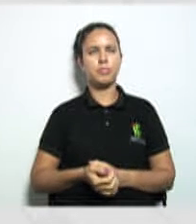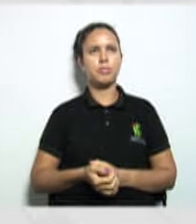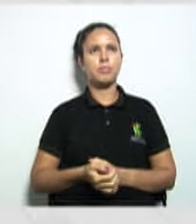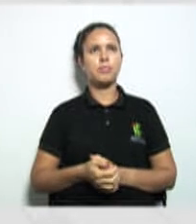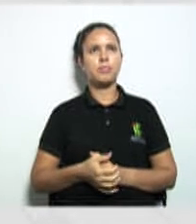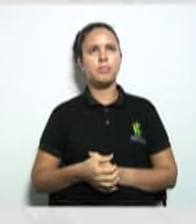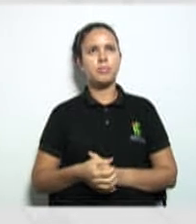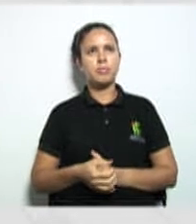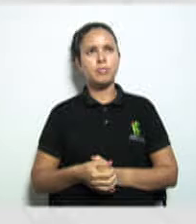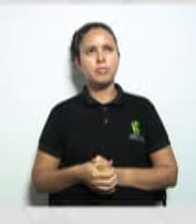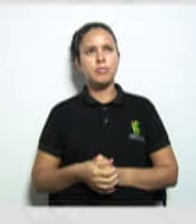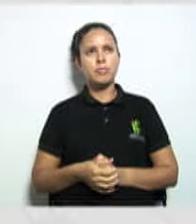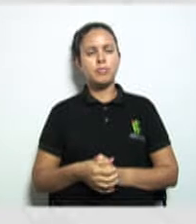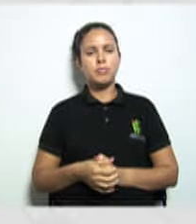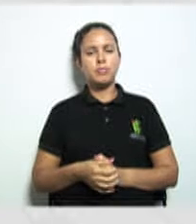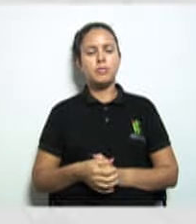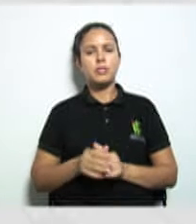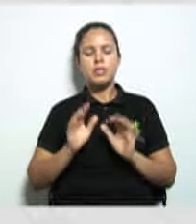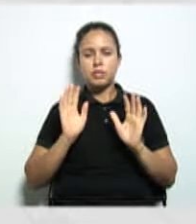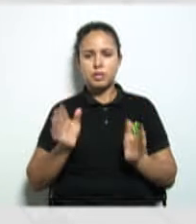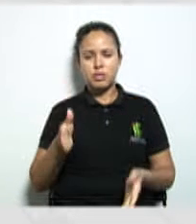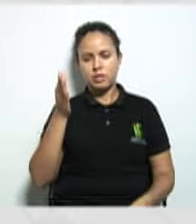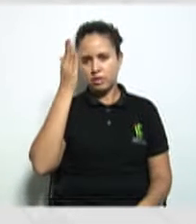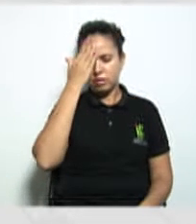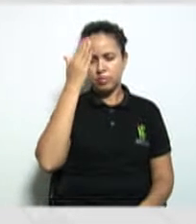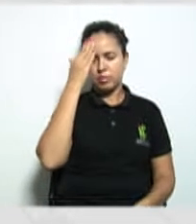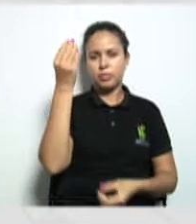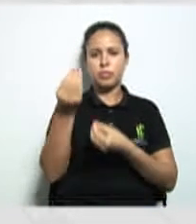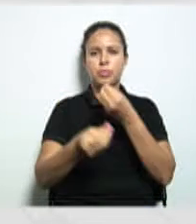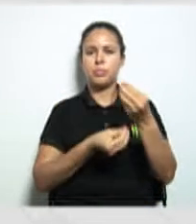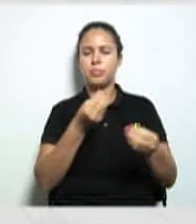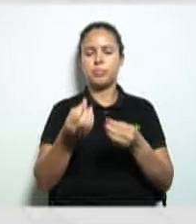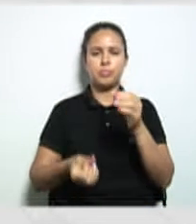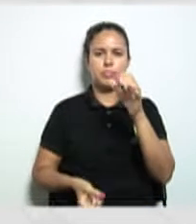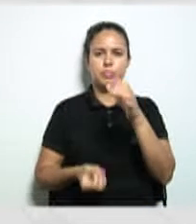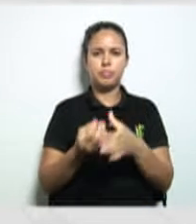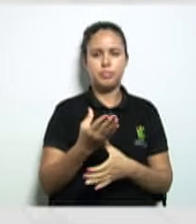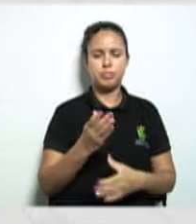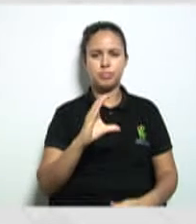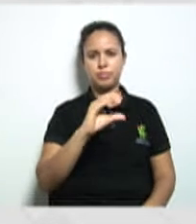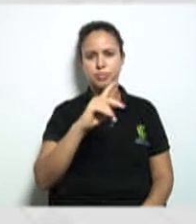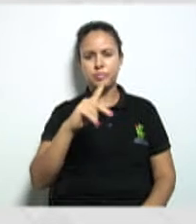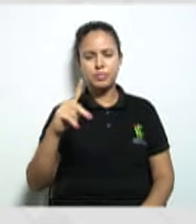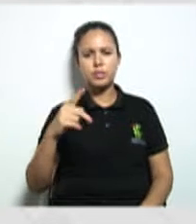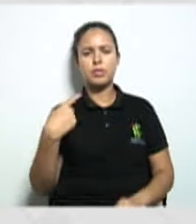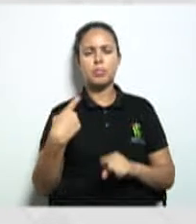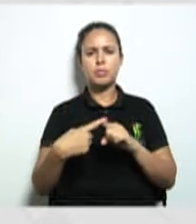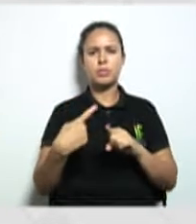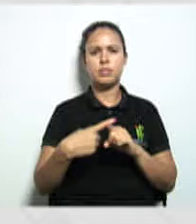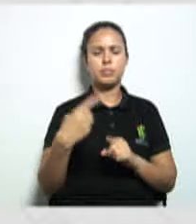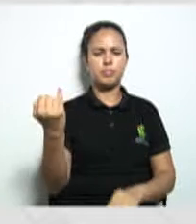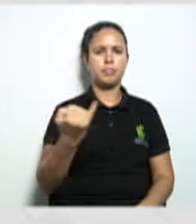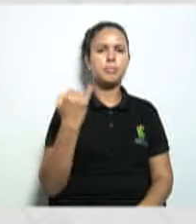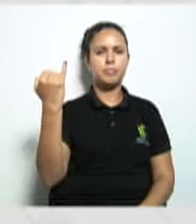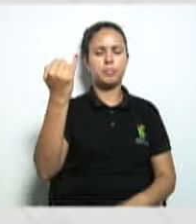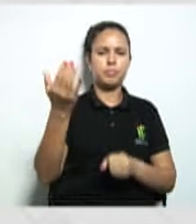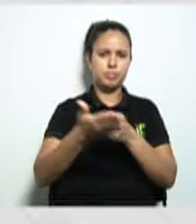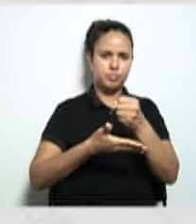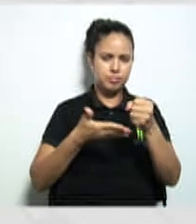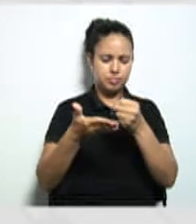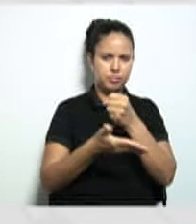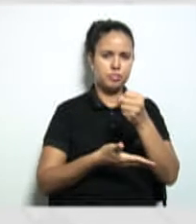Então, agora, como já sabemos sobre o histórico, como é que surgiu o cooperativismo, né? Porque a importância